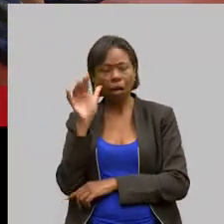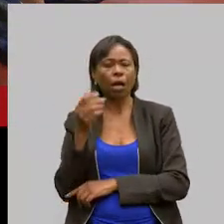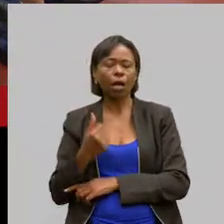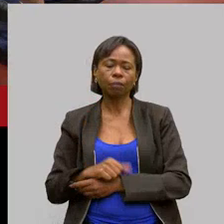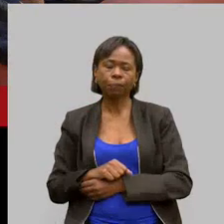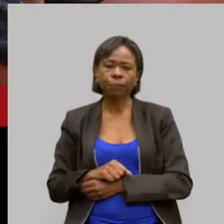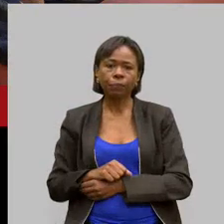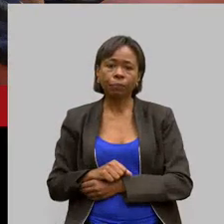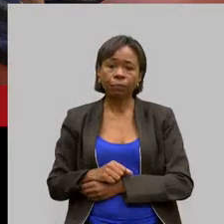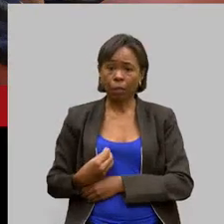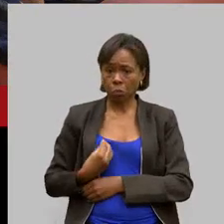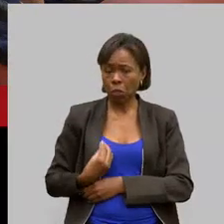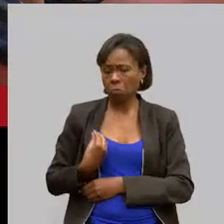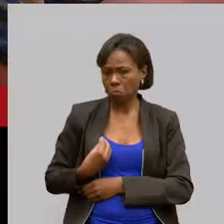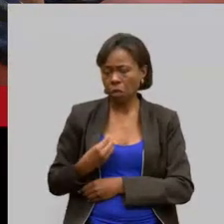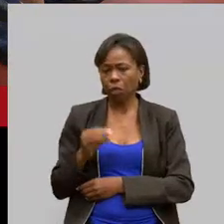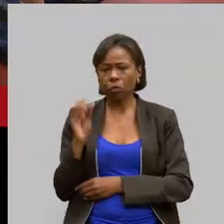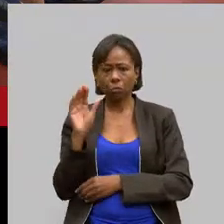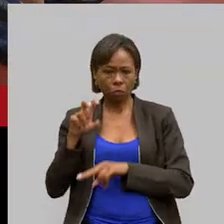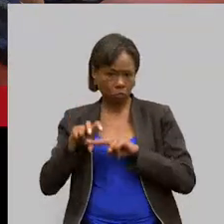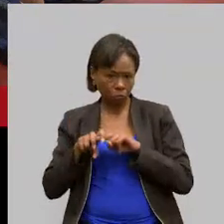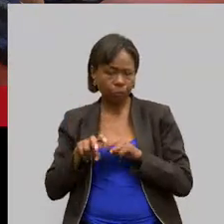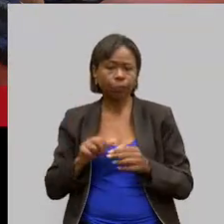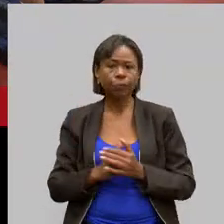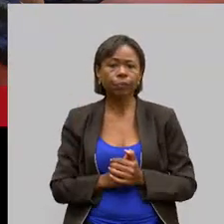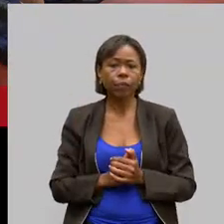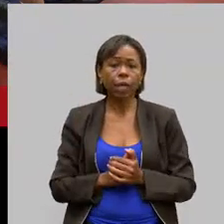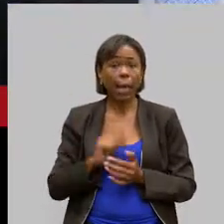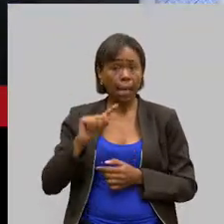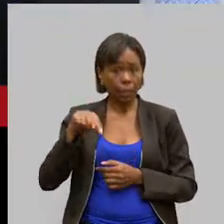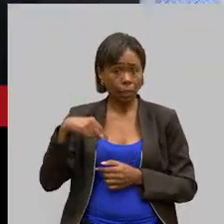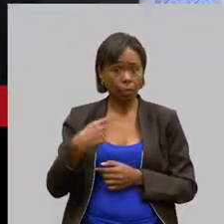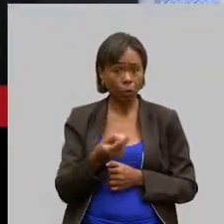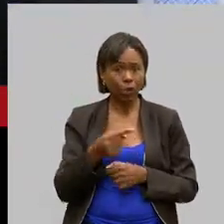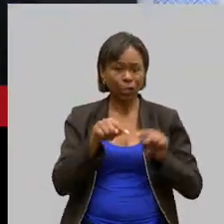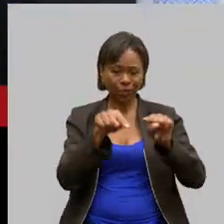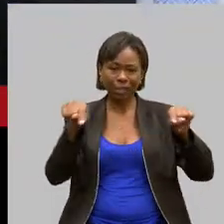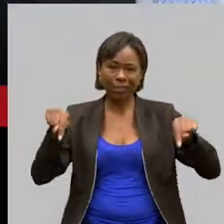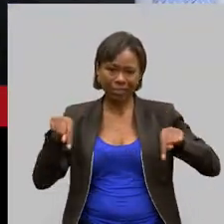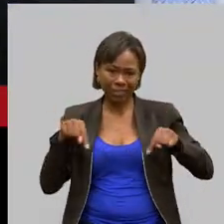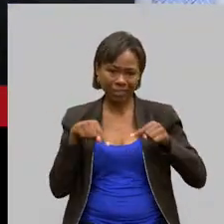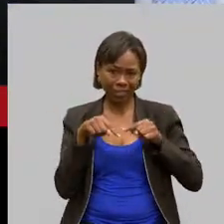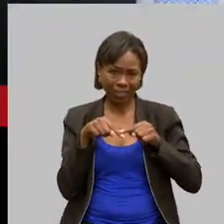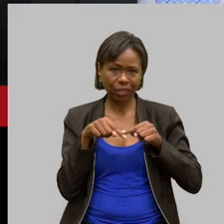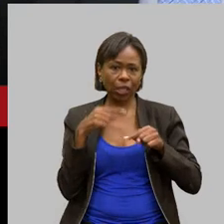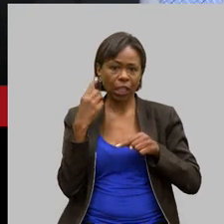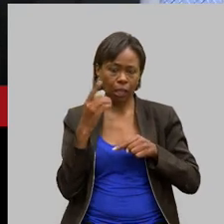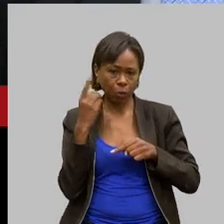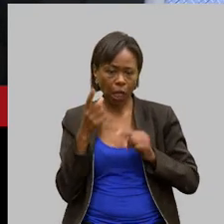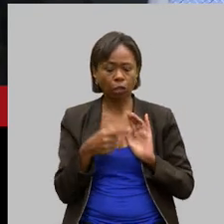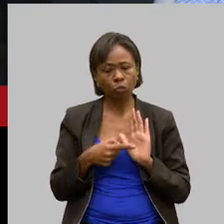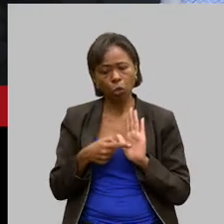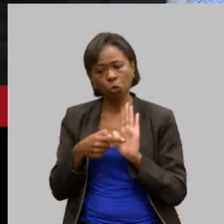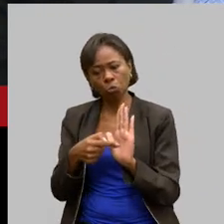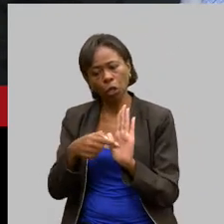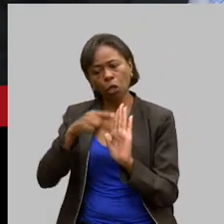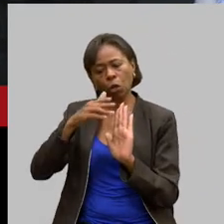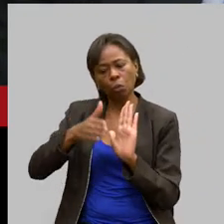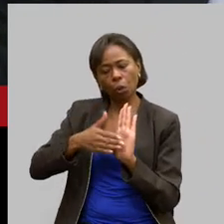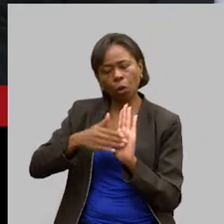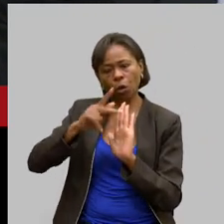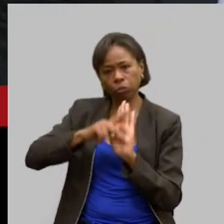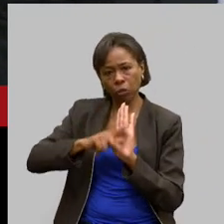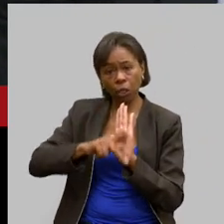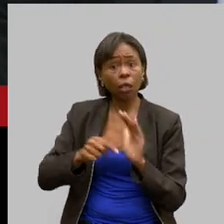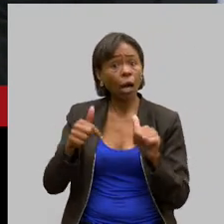depois ter uma uma uma receptividade no gabinete do deputado para apresentar o nosso projeto e hoje fico muito feliz